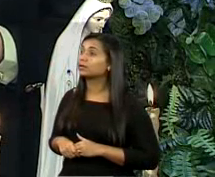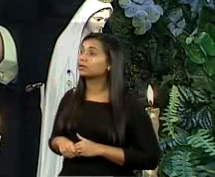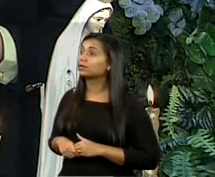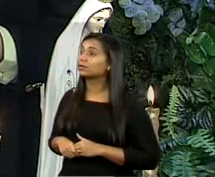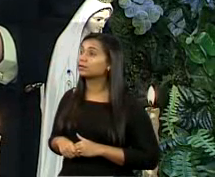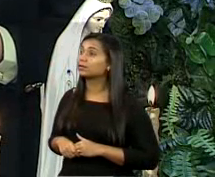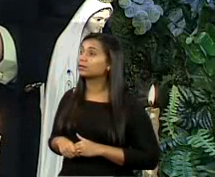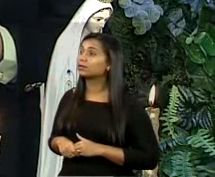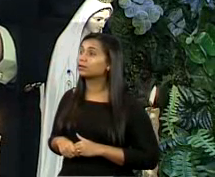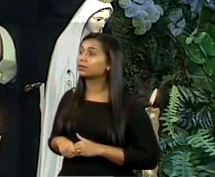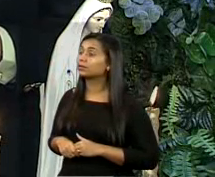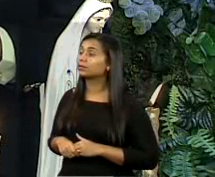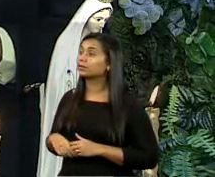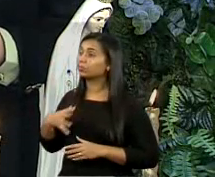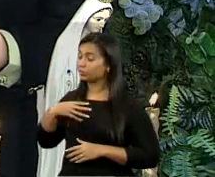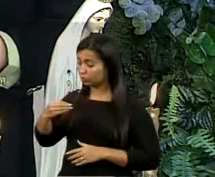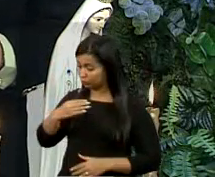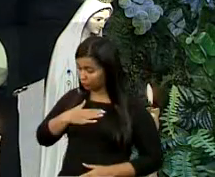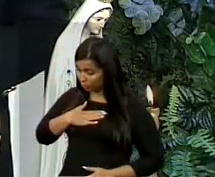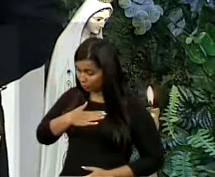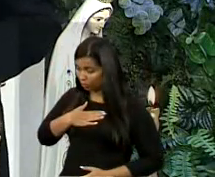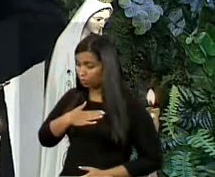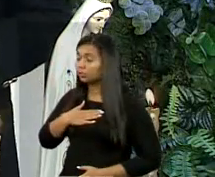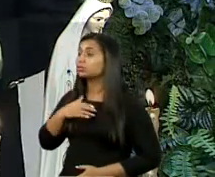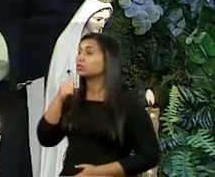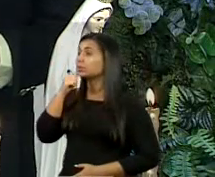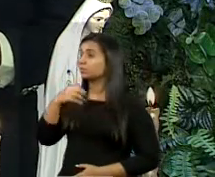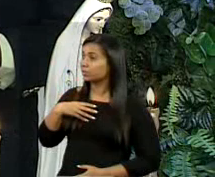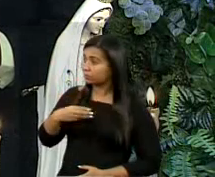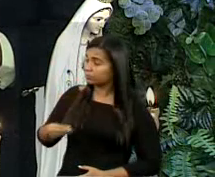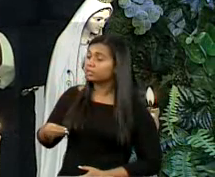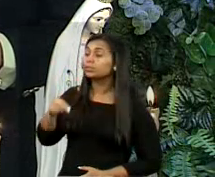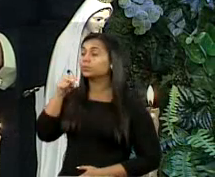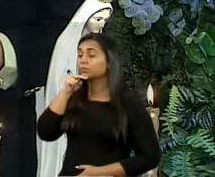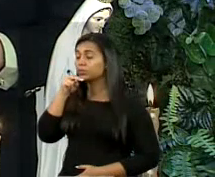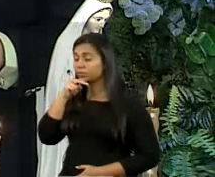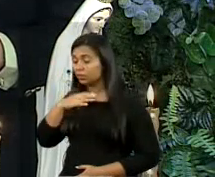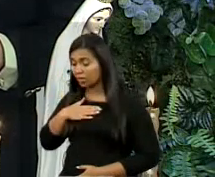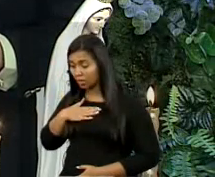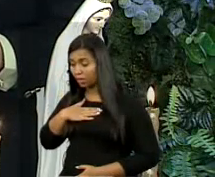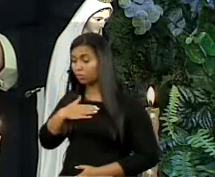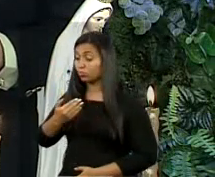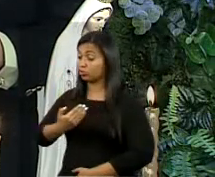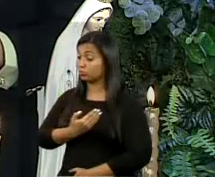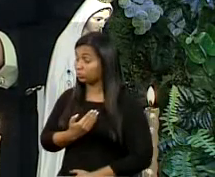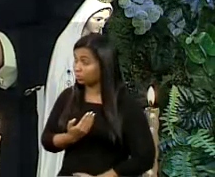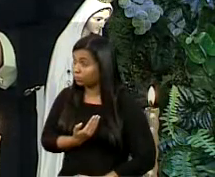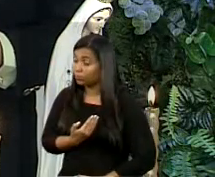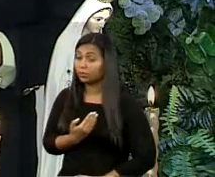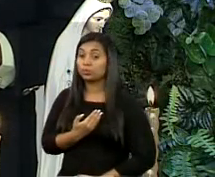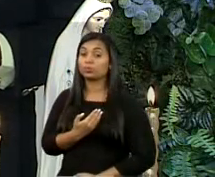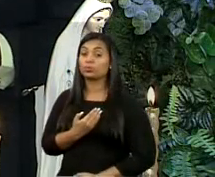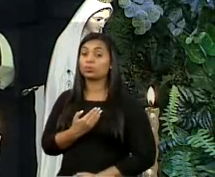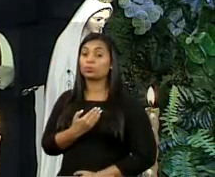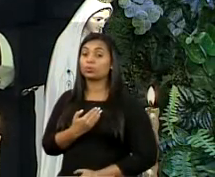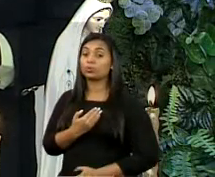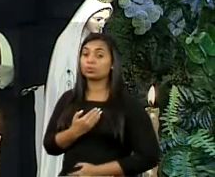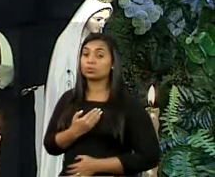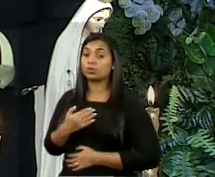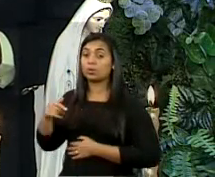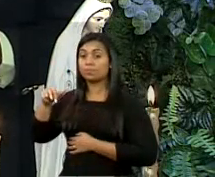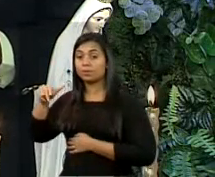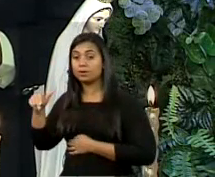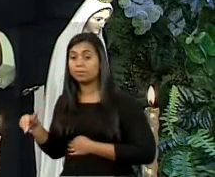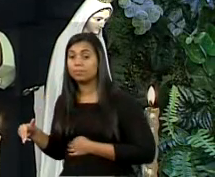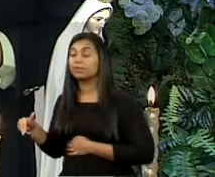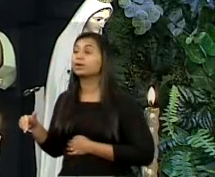Vou rezar pelos meus filhos, pela Sim. minha filha, pelos meus netos, pelos meus amigos, Sim. por minha irmã de